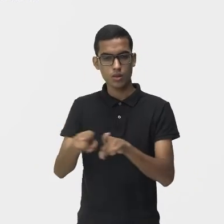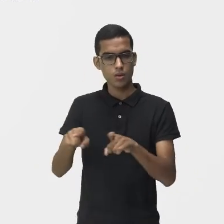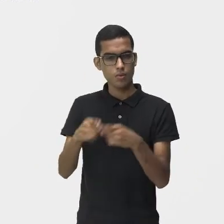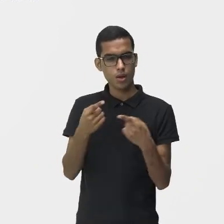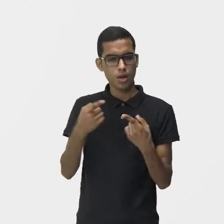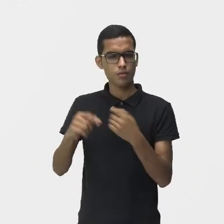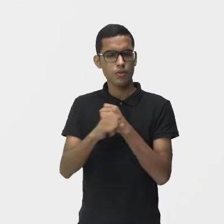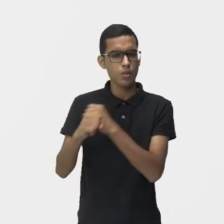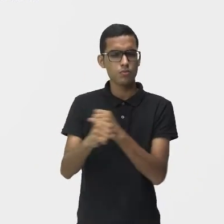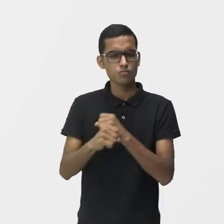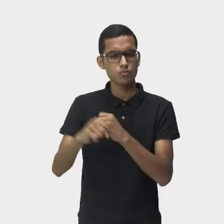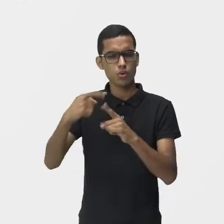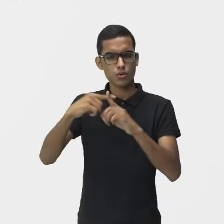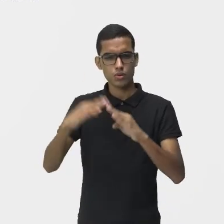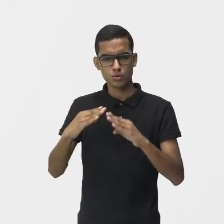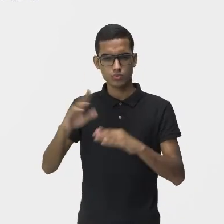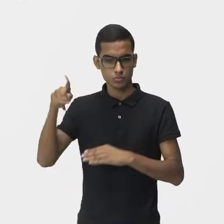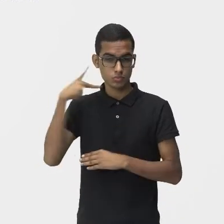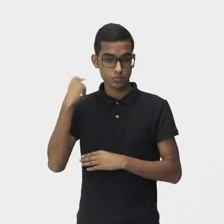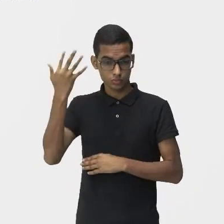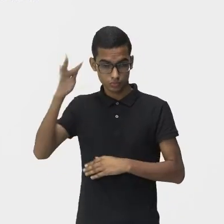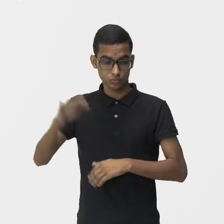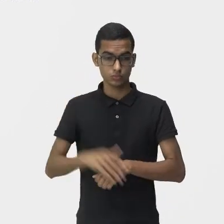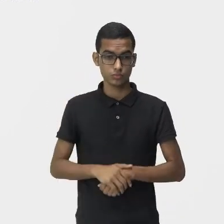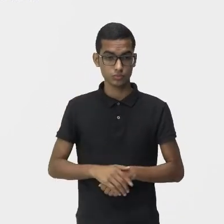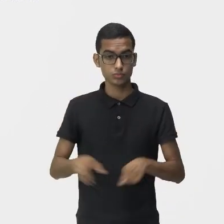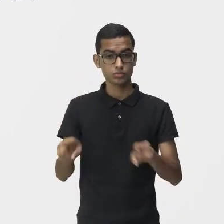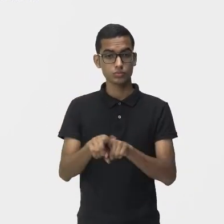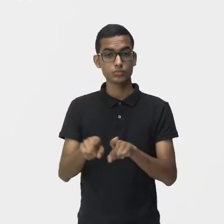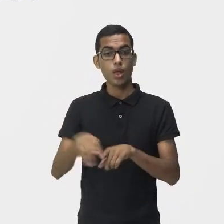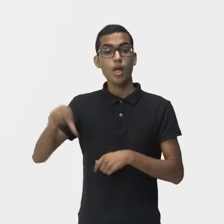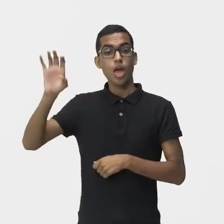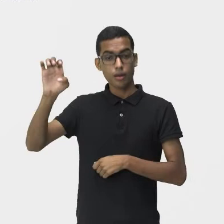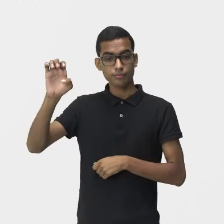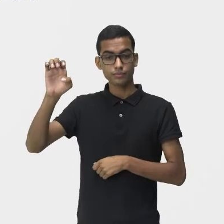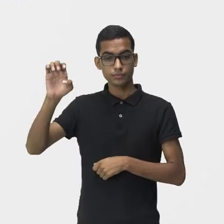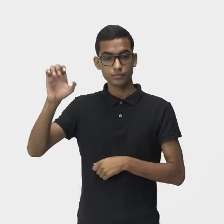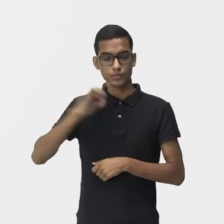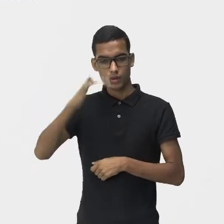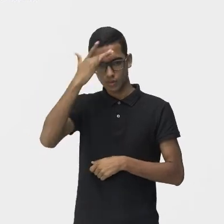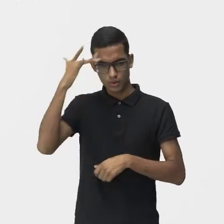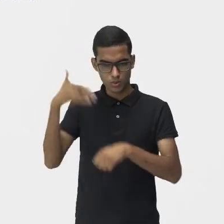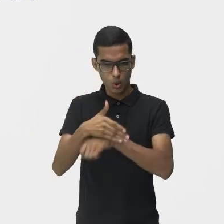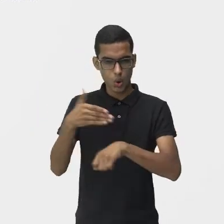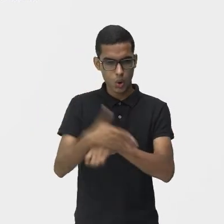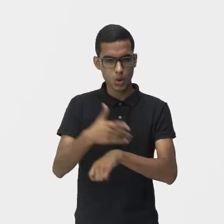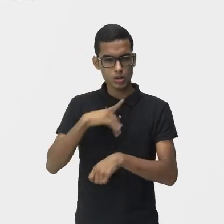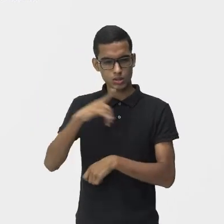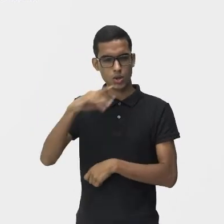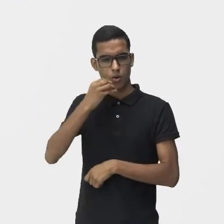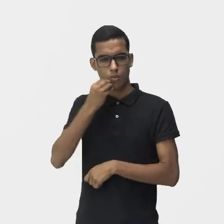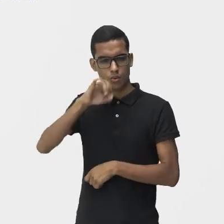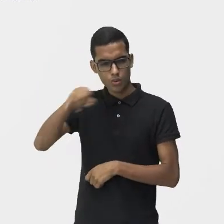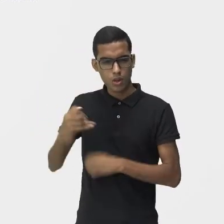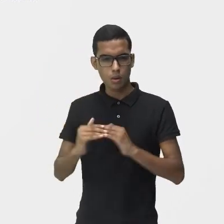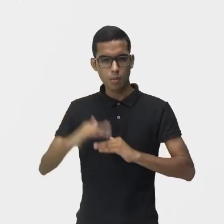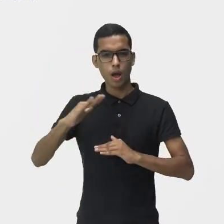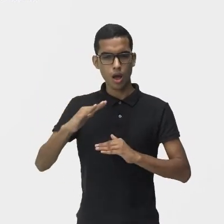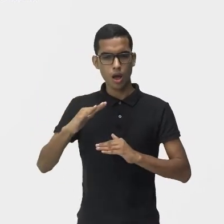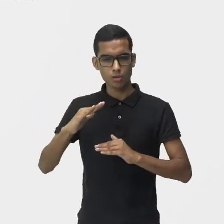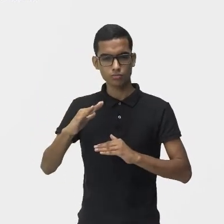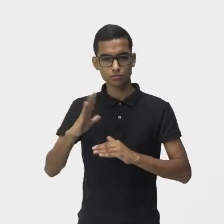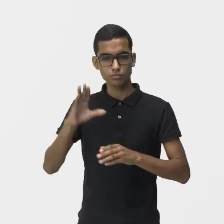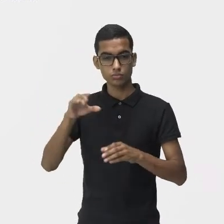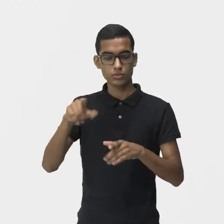francesa. Letra E. Eram os membros privilegiados do terceiro estado e ficaram conhecidos por